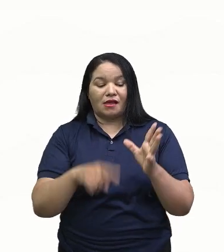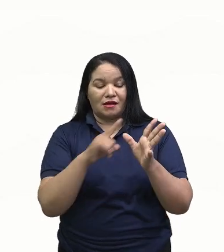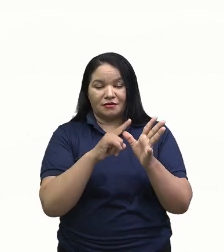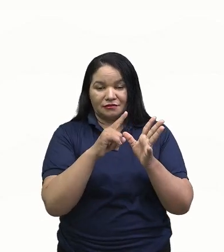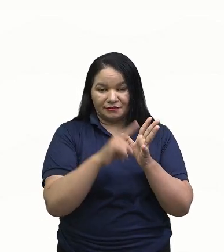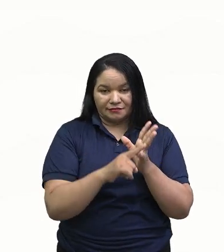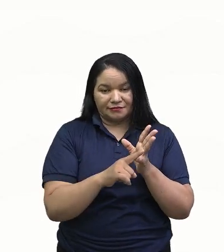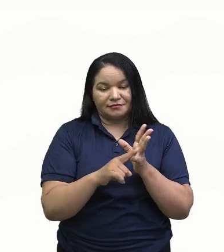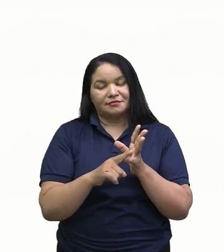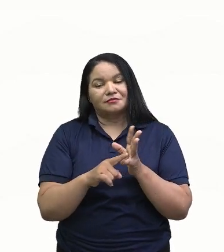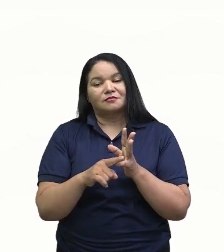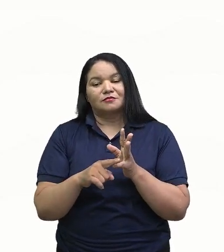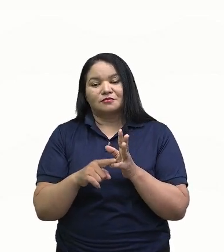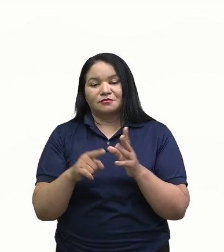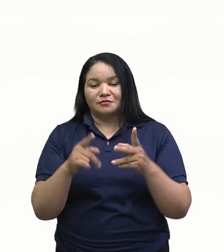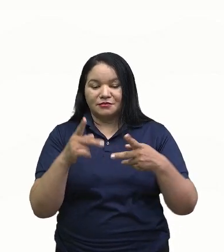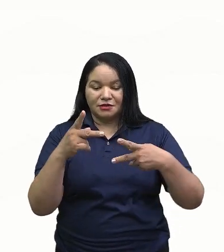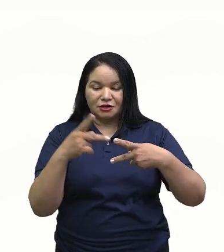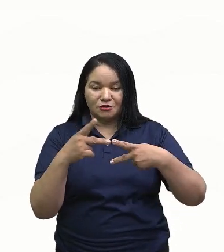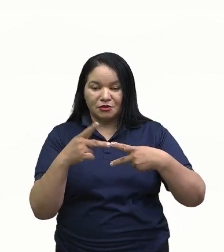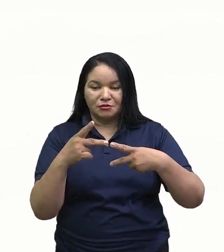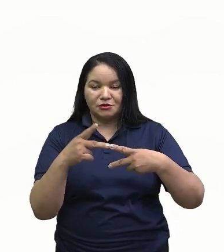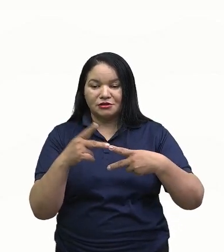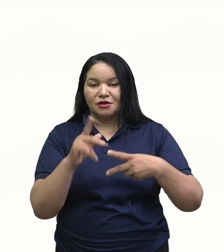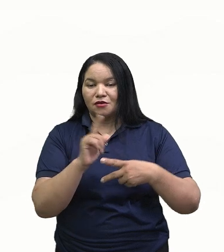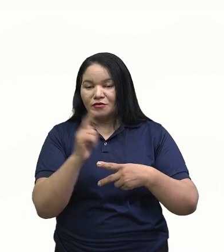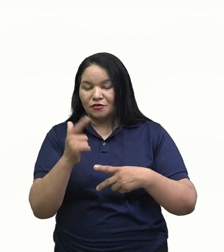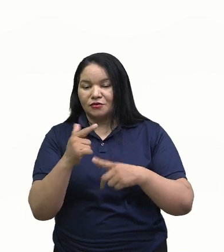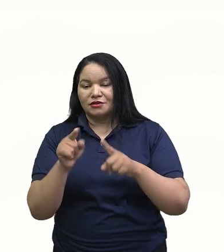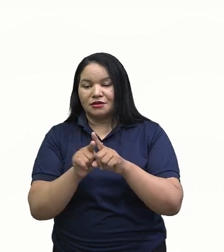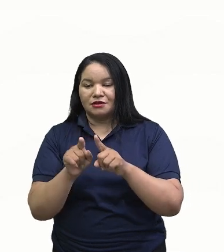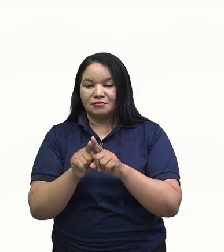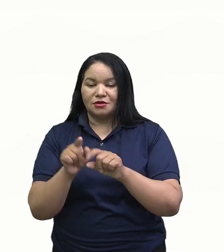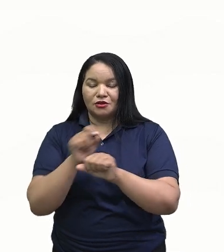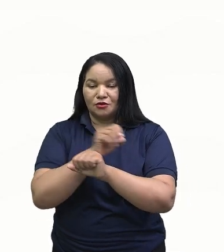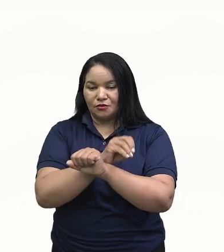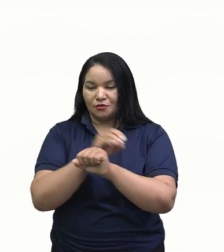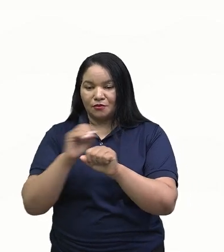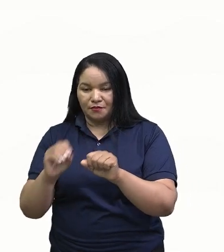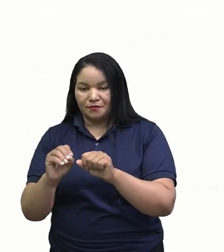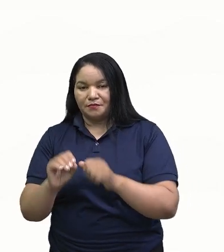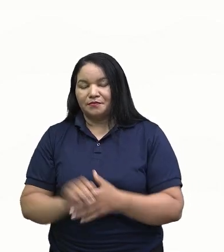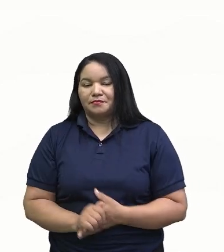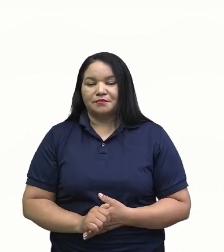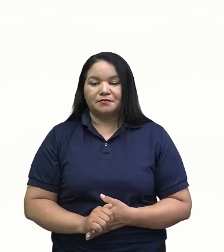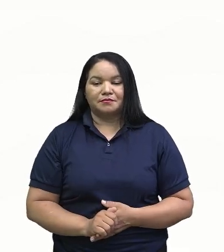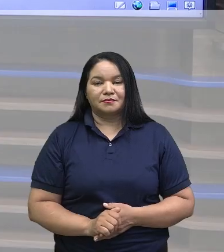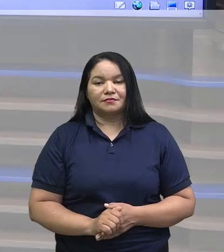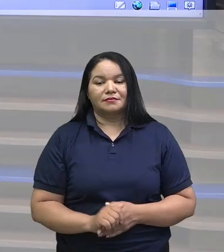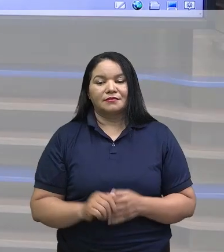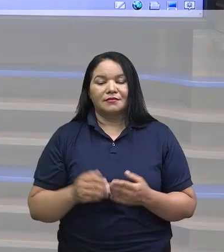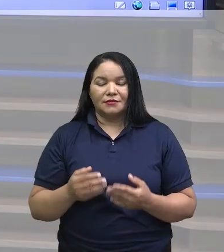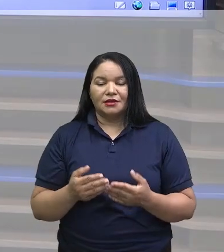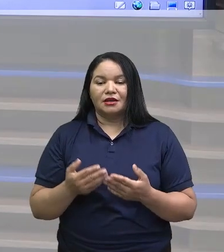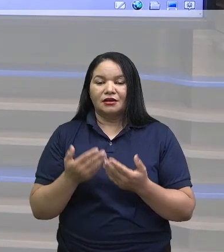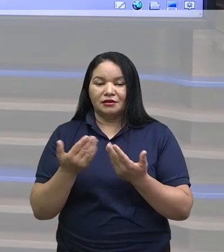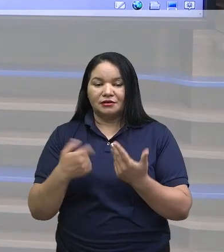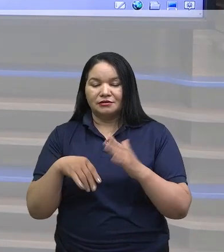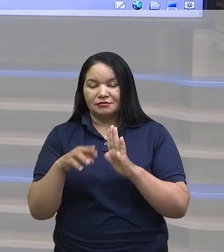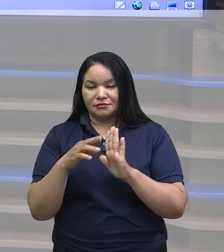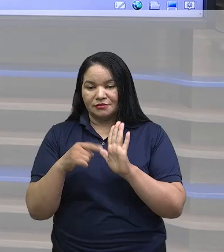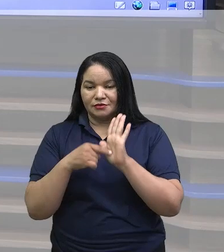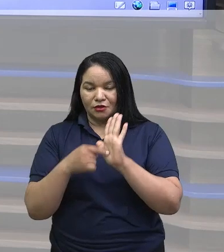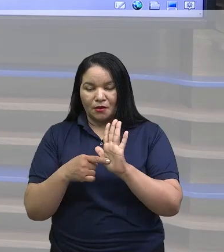que seja a preposição e uma outra vogal que seja o artigo. Daí vai resultar